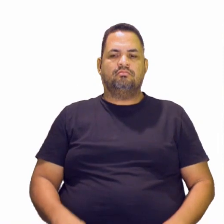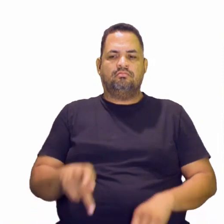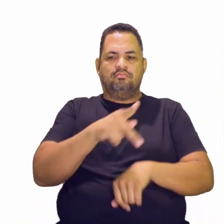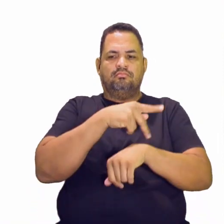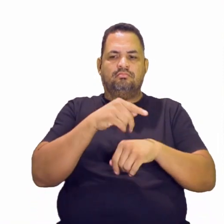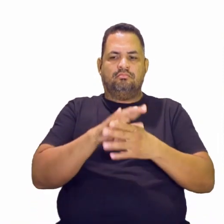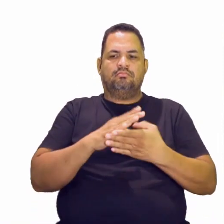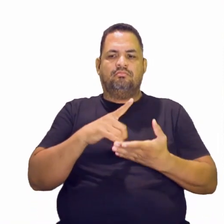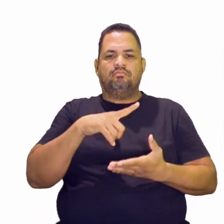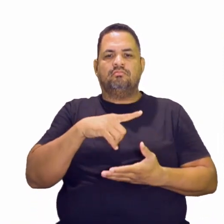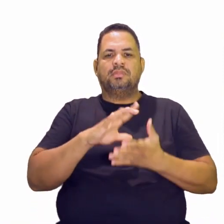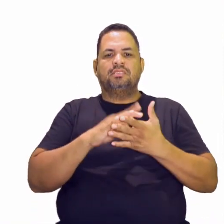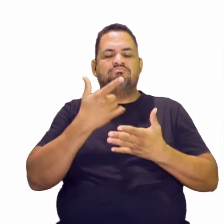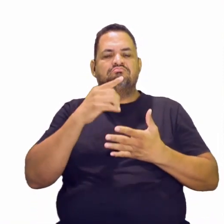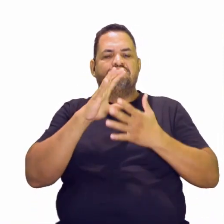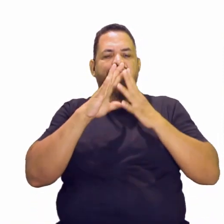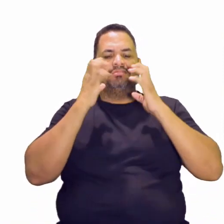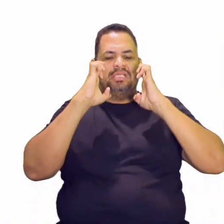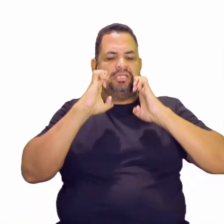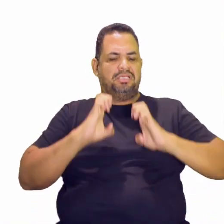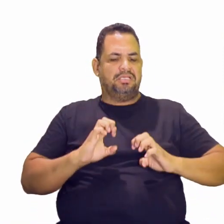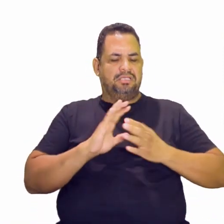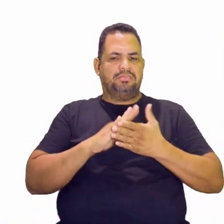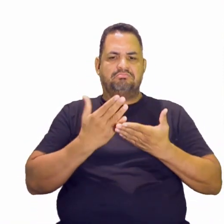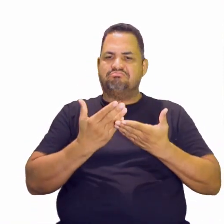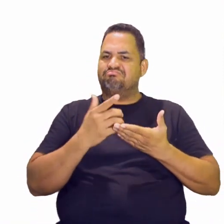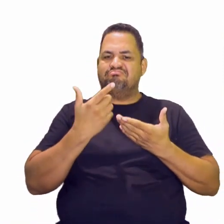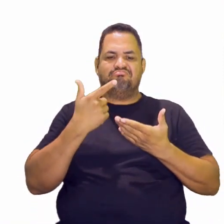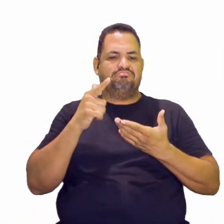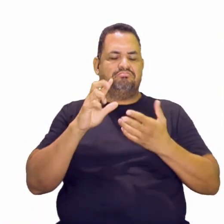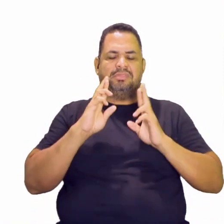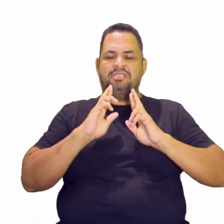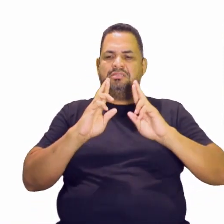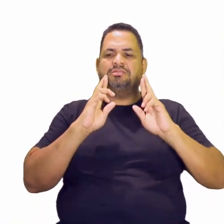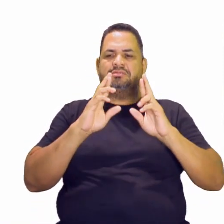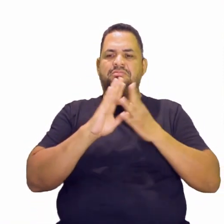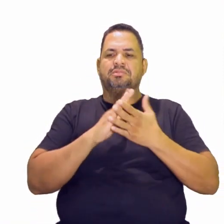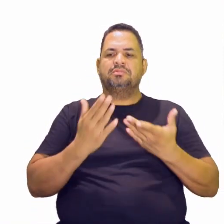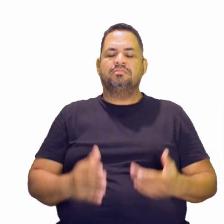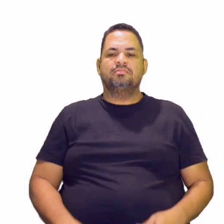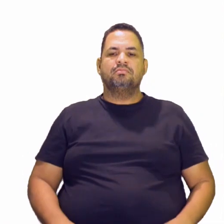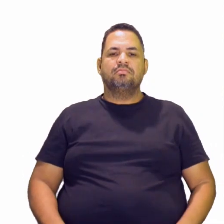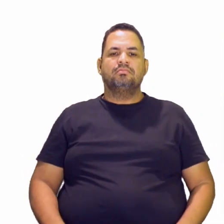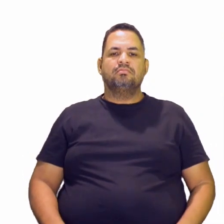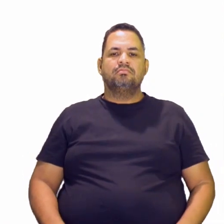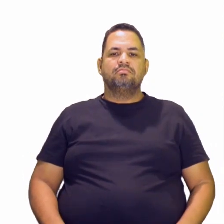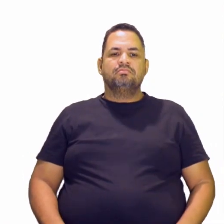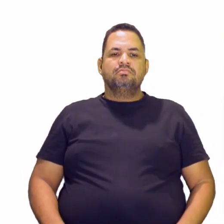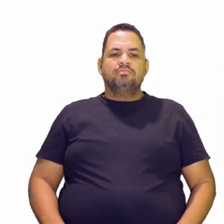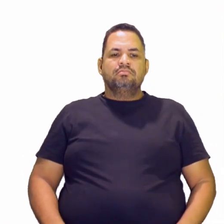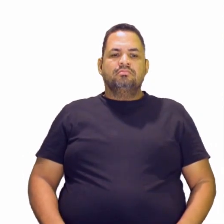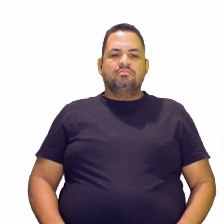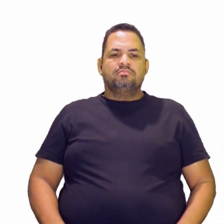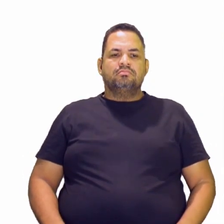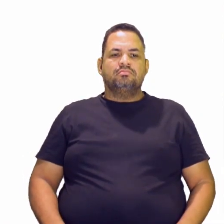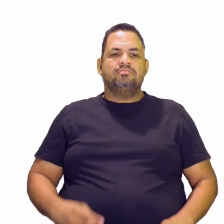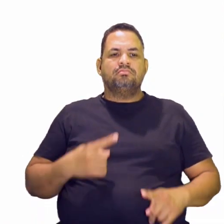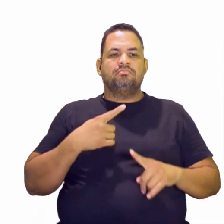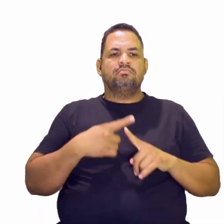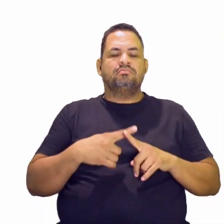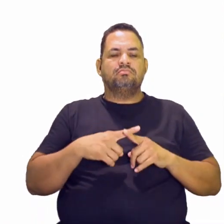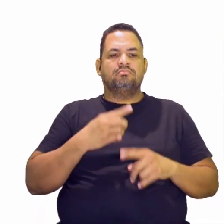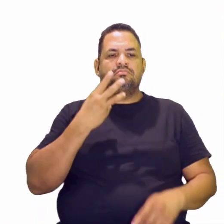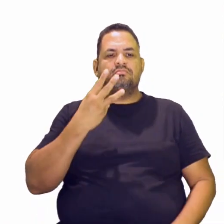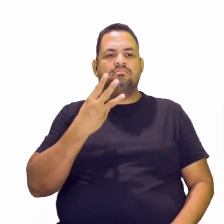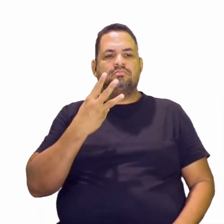país corrupto, sem ética, incapaz de oferecer esperanças, né, ao seu país. Então, ela não. Por que a 3 e a 4